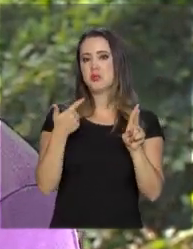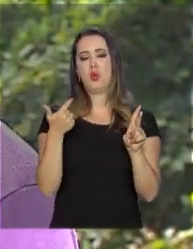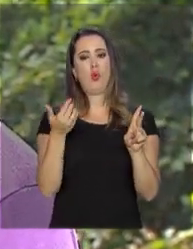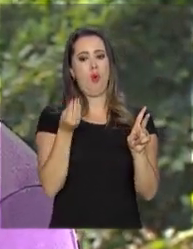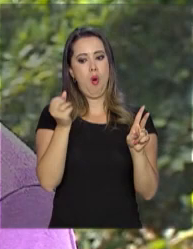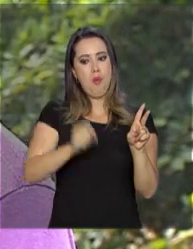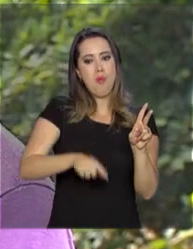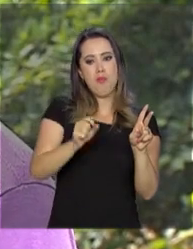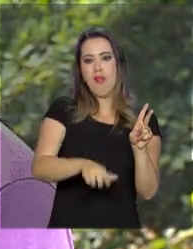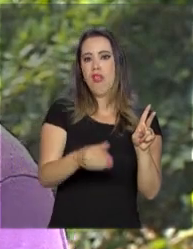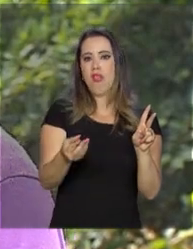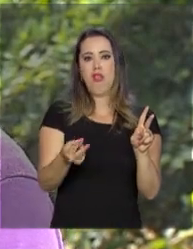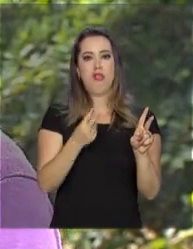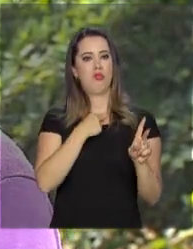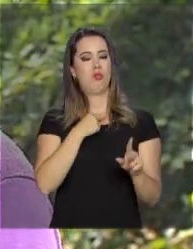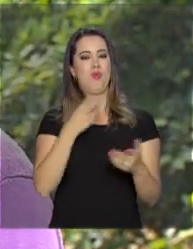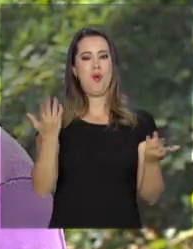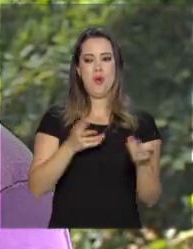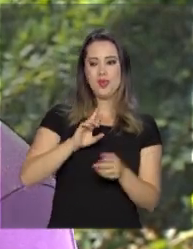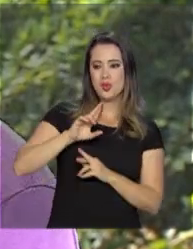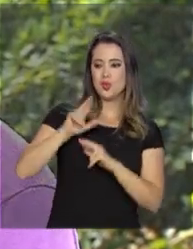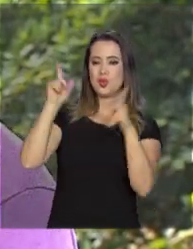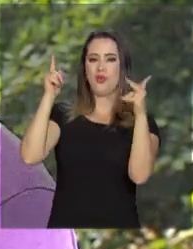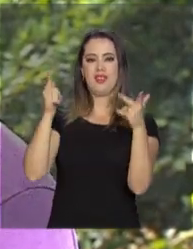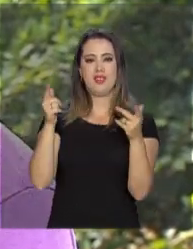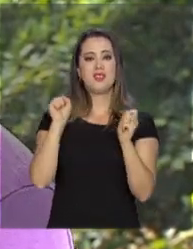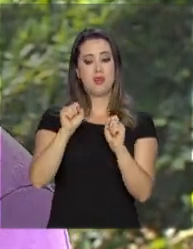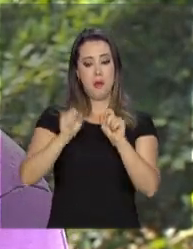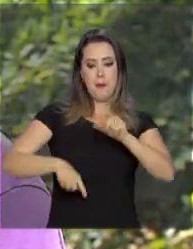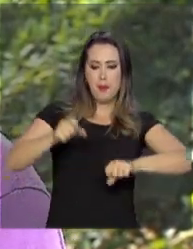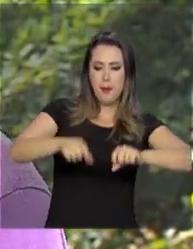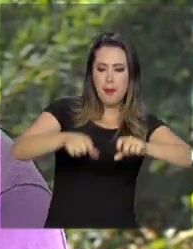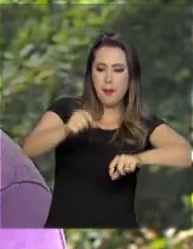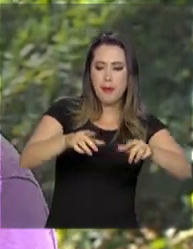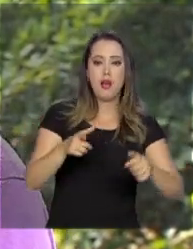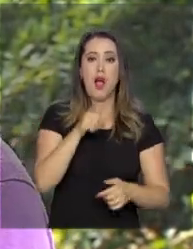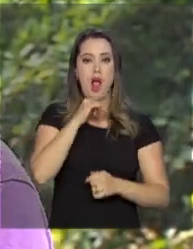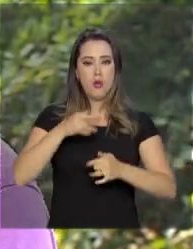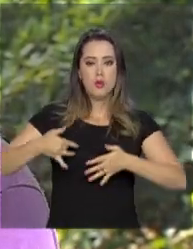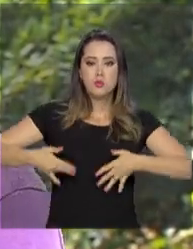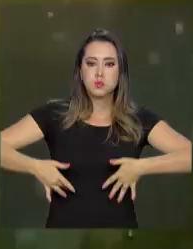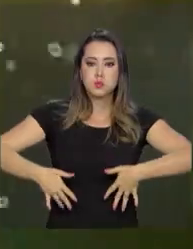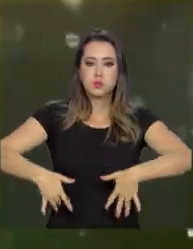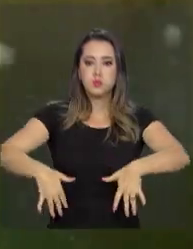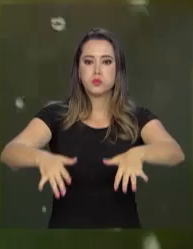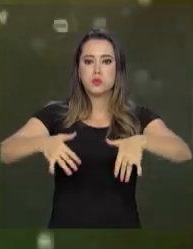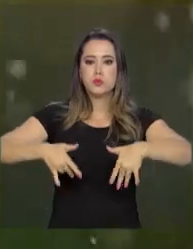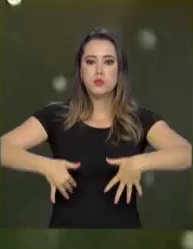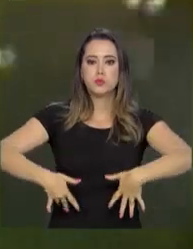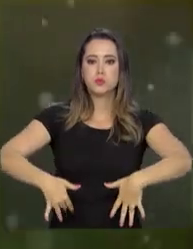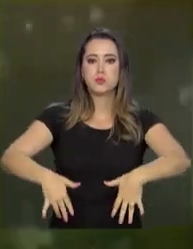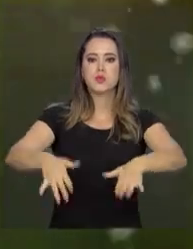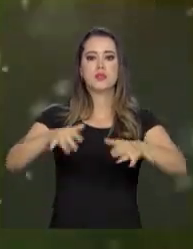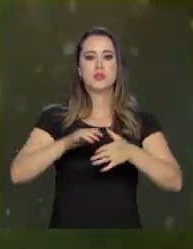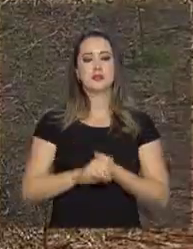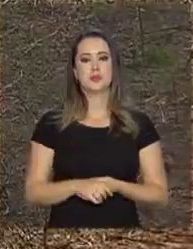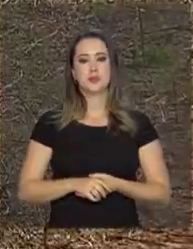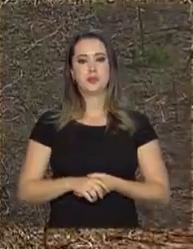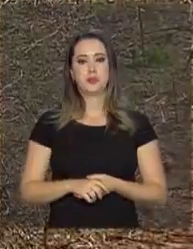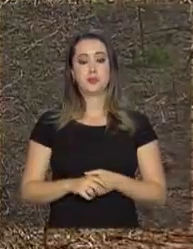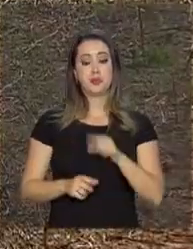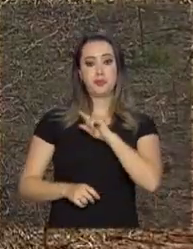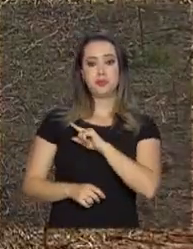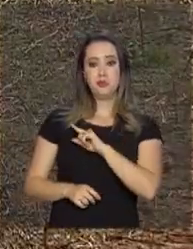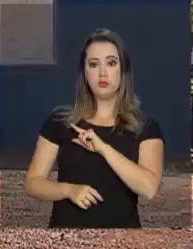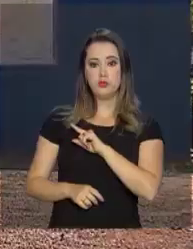criar a produção, né? Hoje não, hoje é bem diferente. Que você planta irrigado, a produção é garantida. É um sistema de irrigação